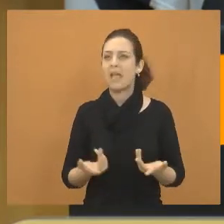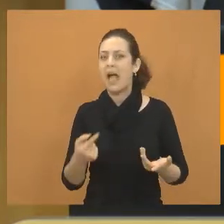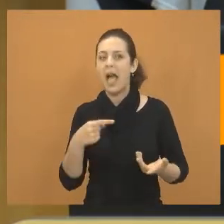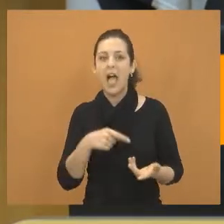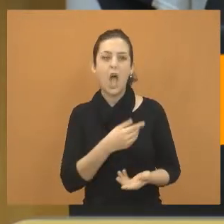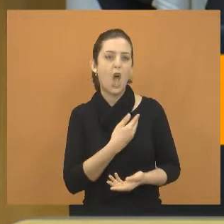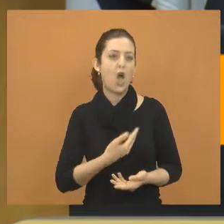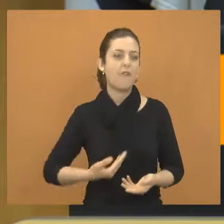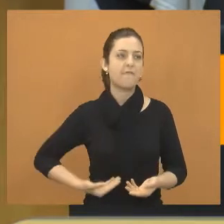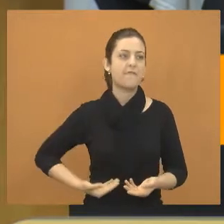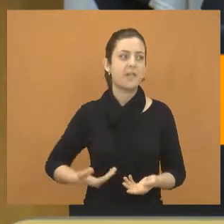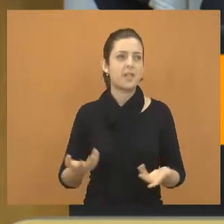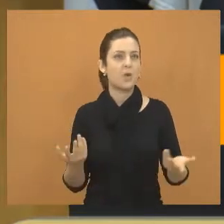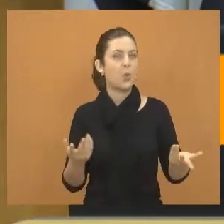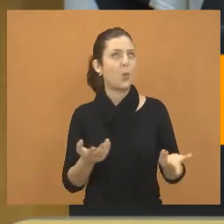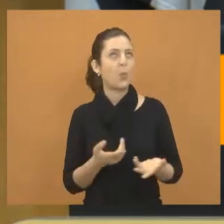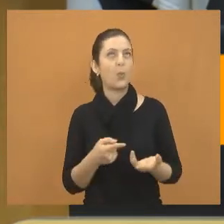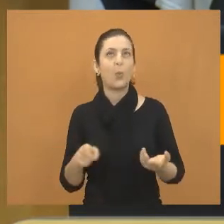o governo